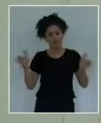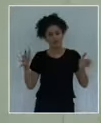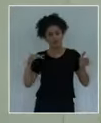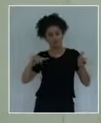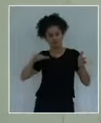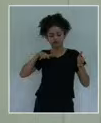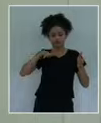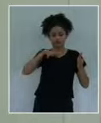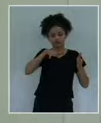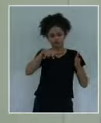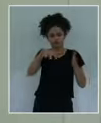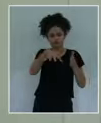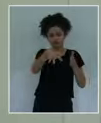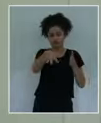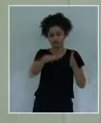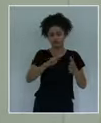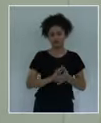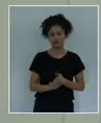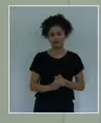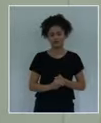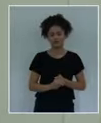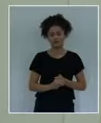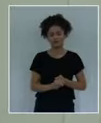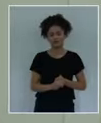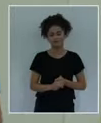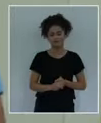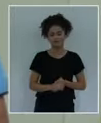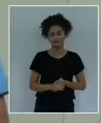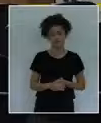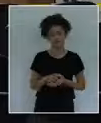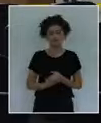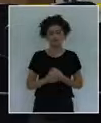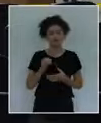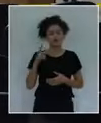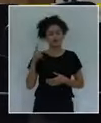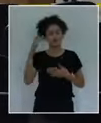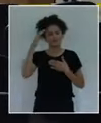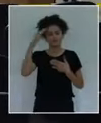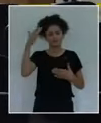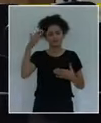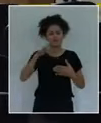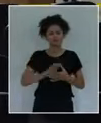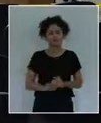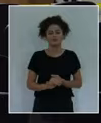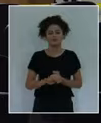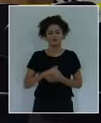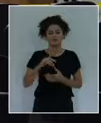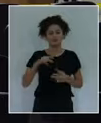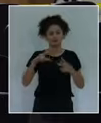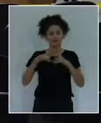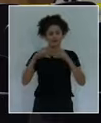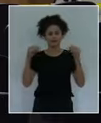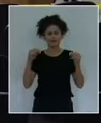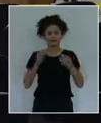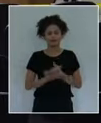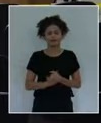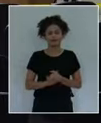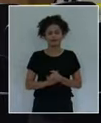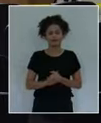tem como ela controlar e segurar, não. Tá ok. Me deu satisfeito e, assim, é lógico que essa casa aqui ela tem uma